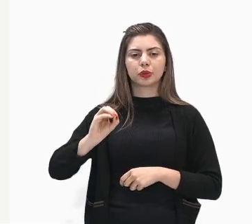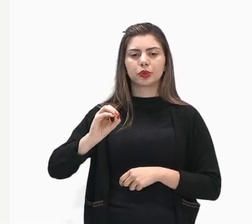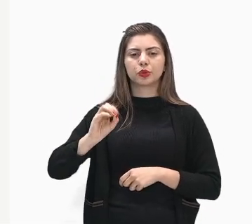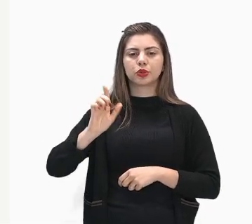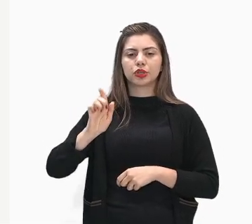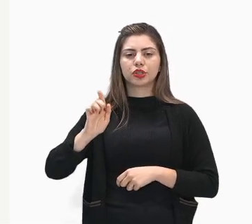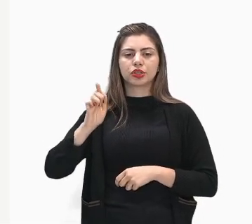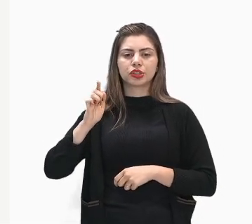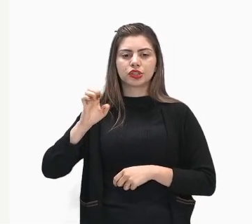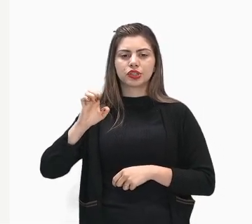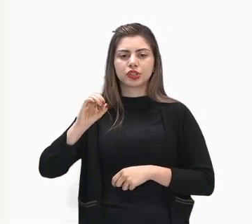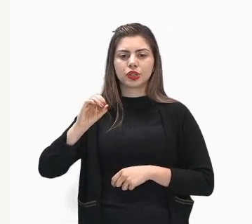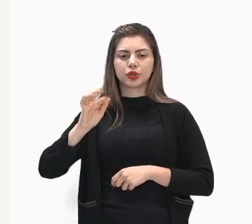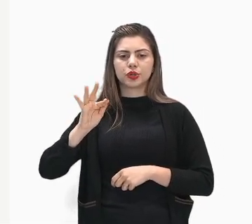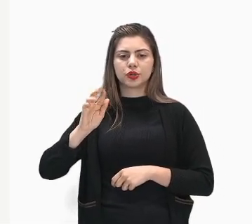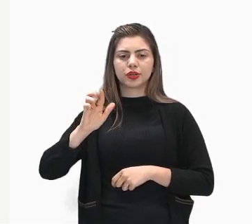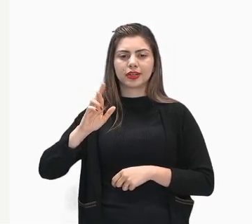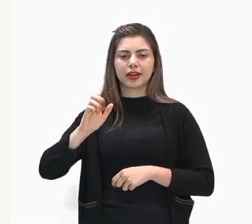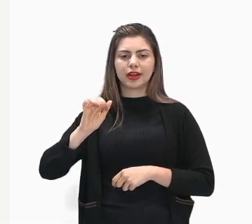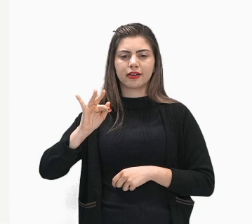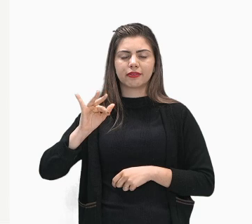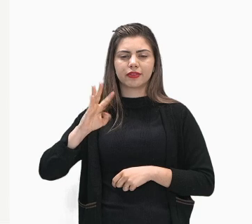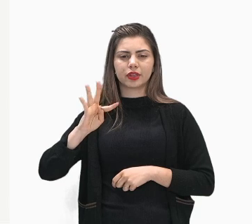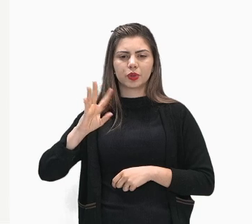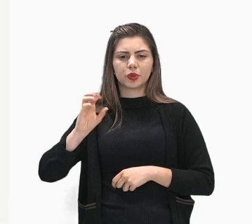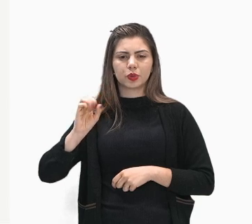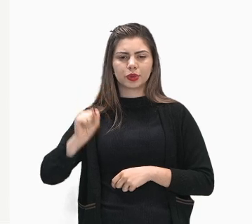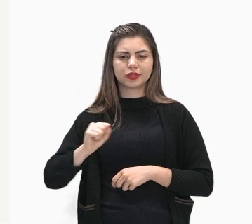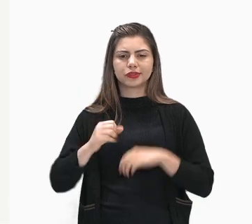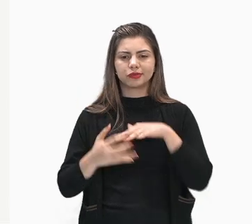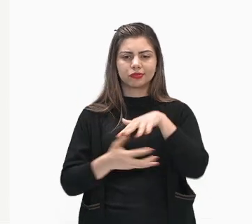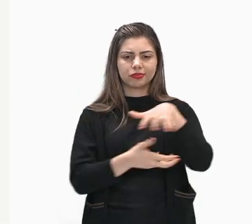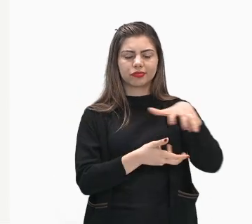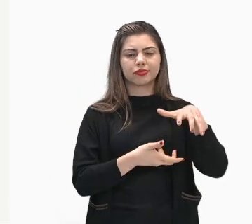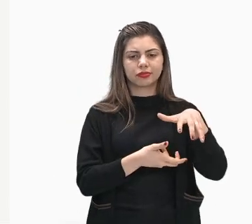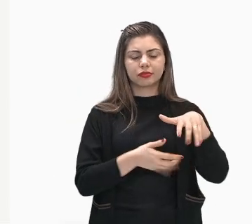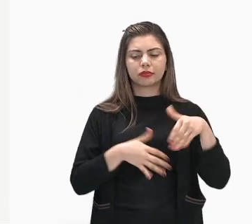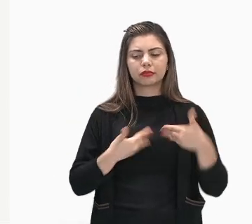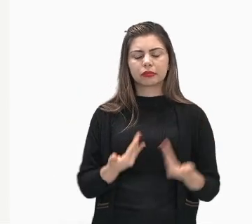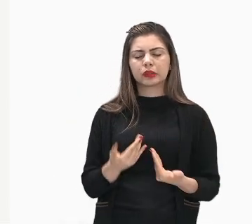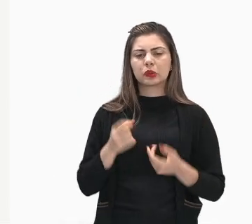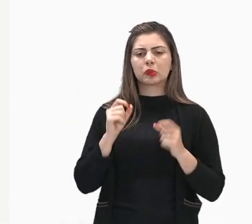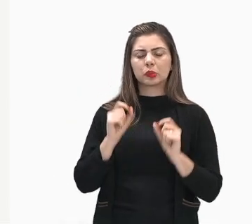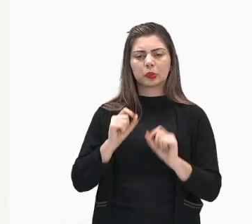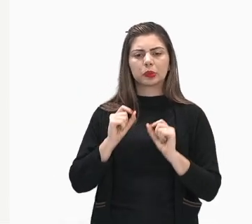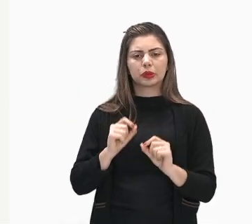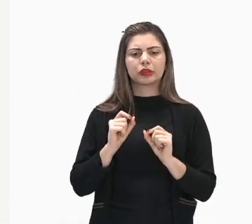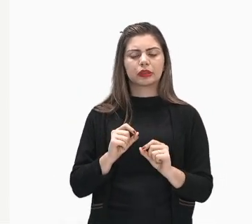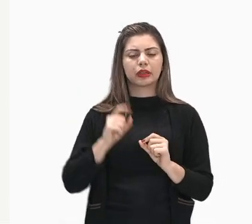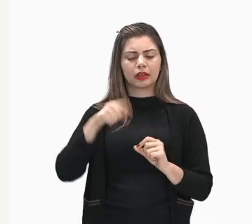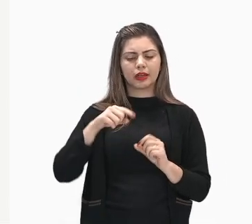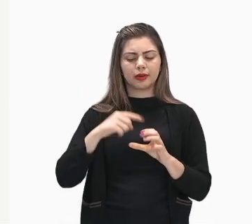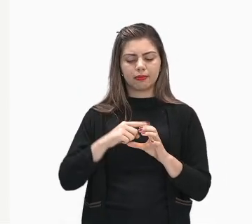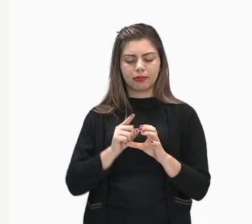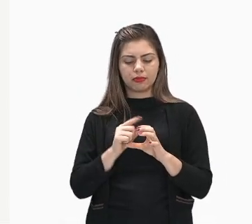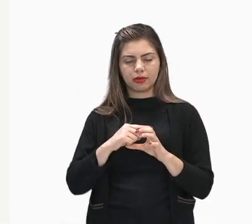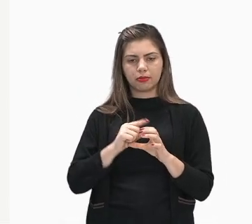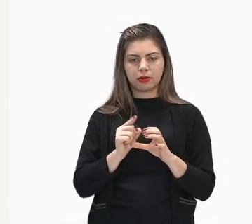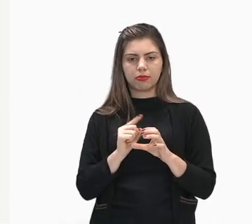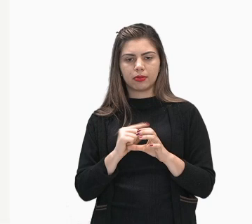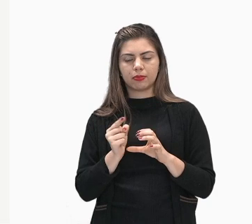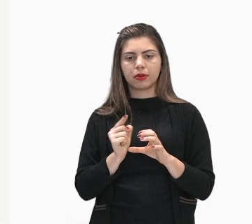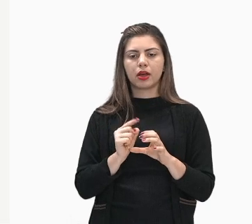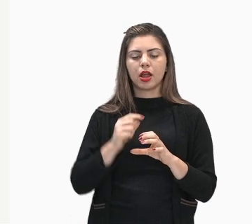se alinham com os polos geográficos da Terra. Por isso que a bússola, que é o aparelho mais antigo que a gente tem